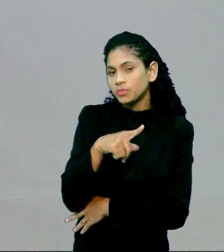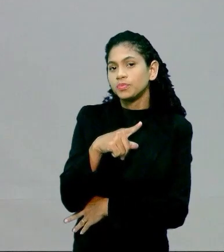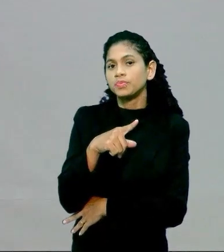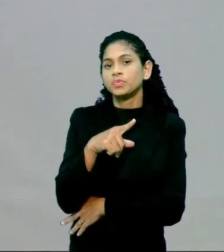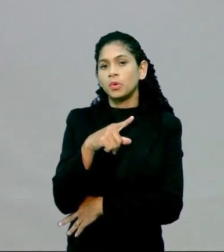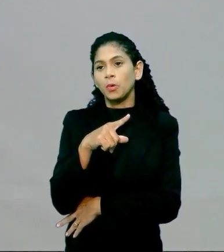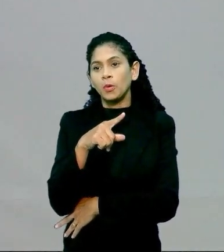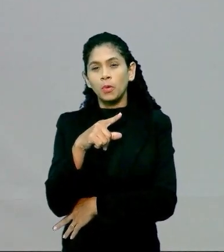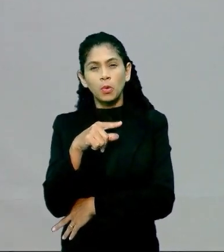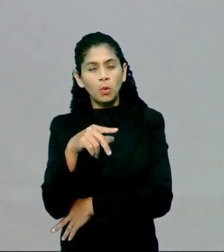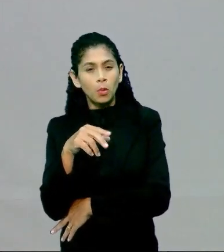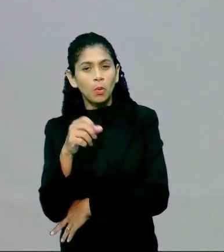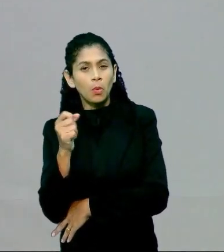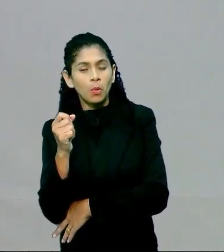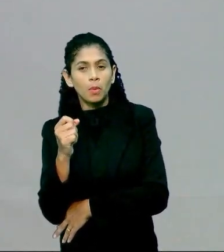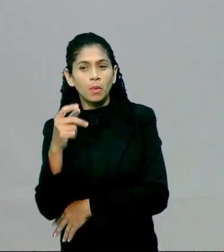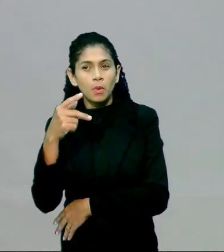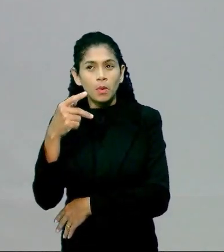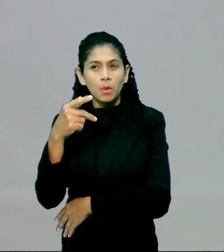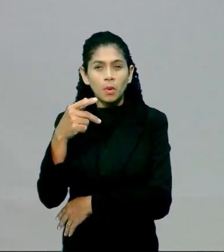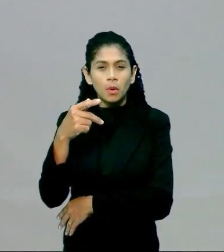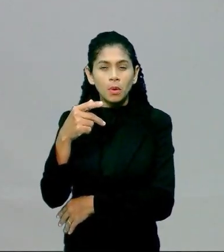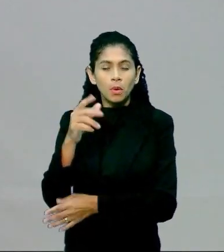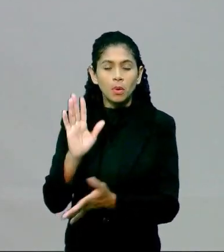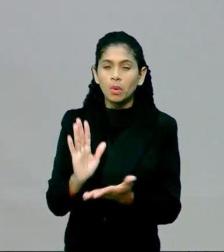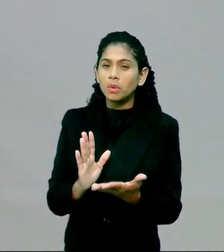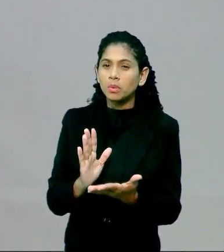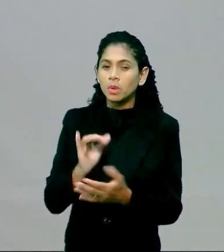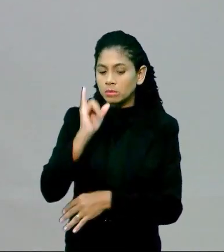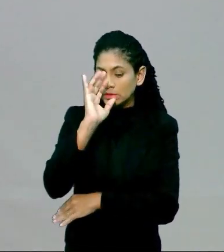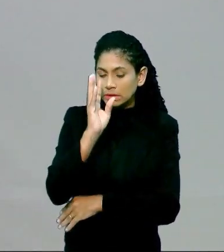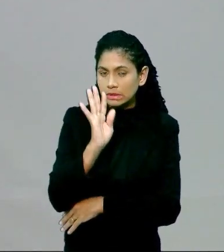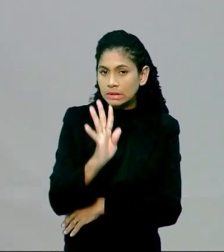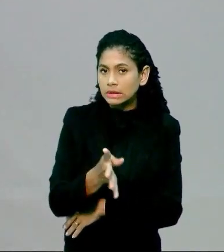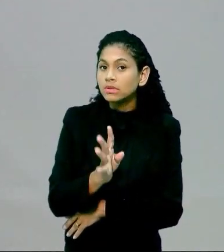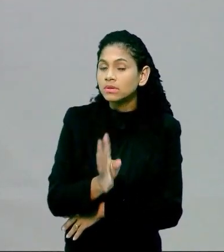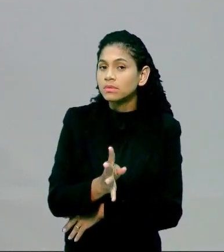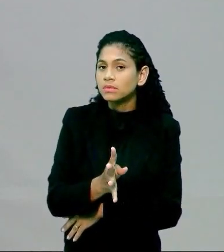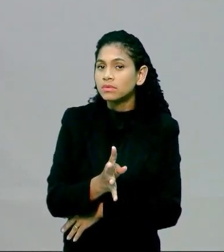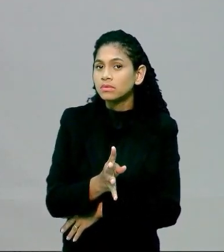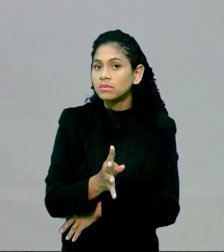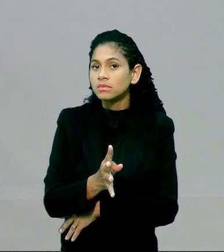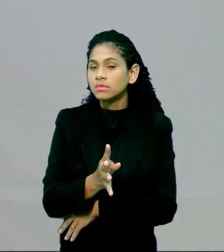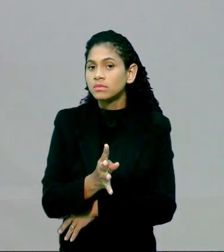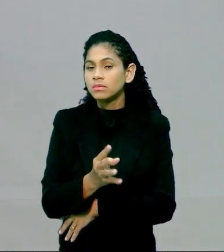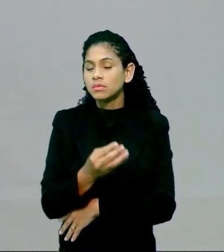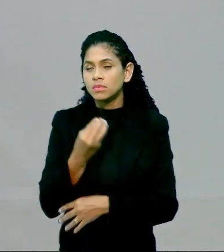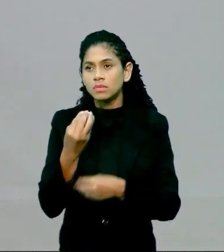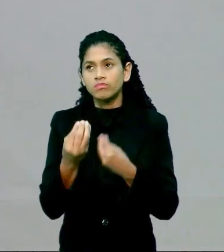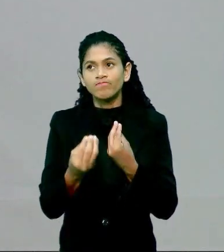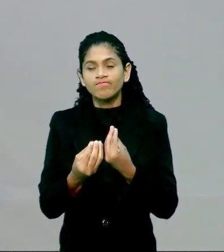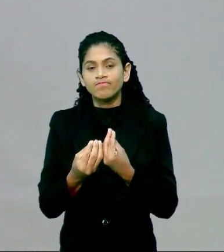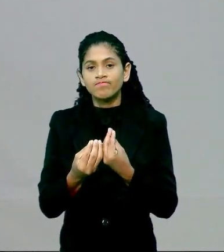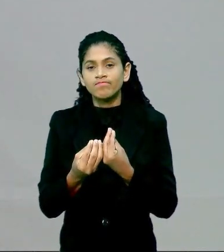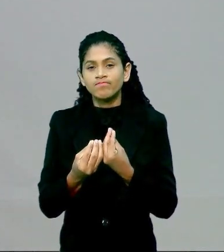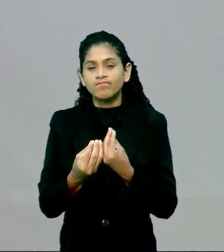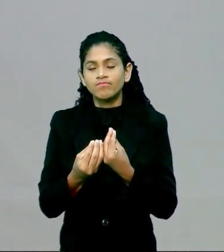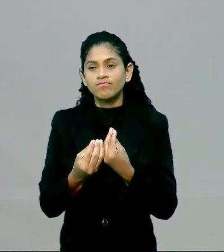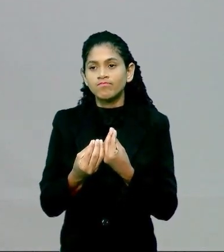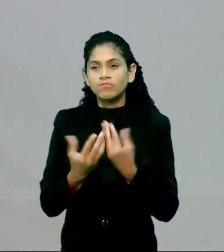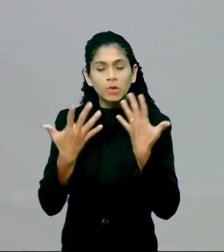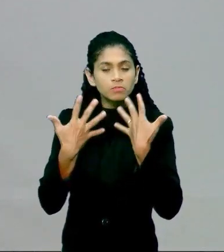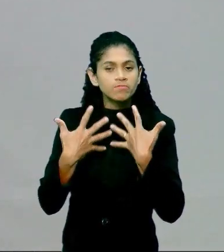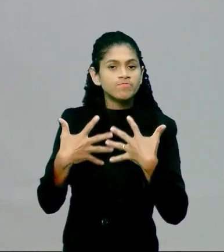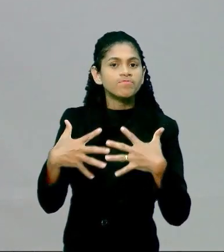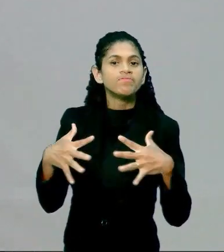aí dessa literatura de cordel, eles fazem críticas aí de uma forma mais, como eu poderia dizer,